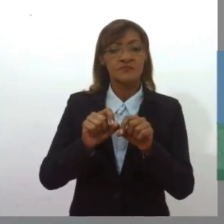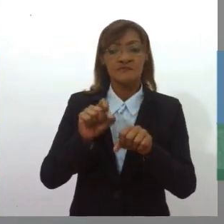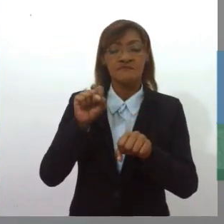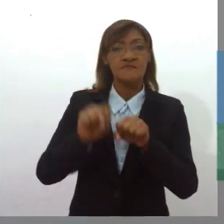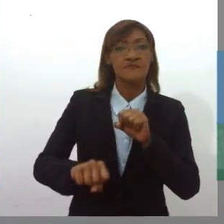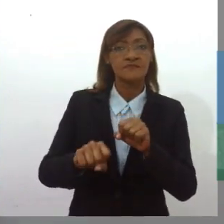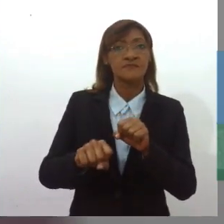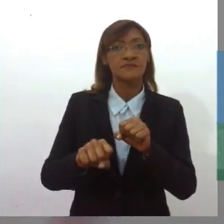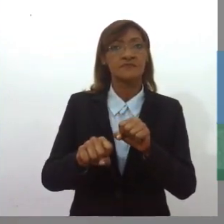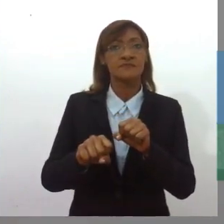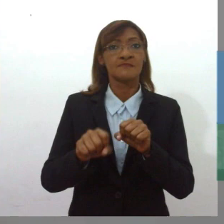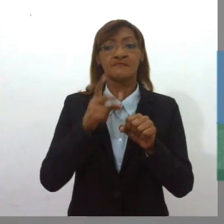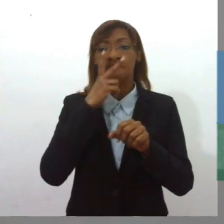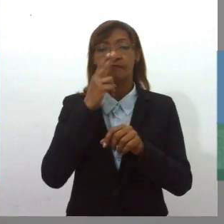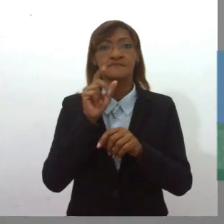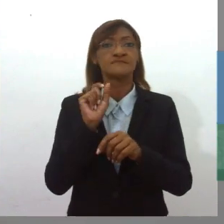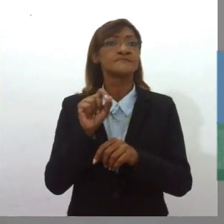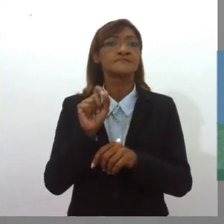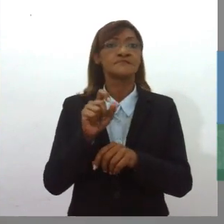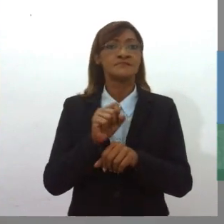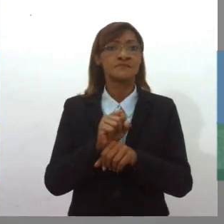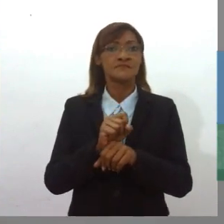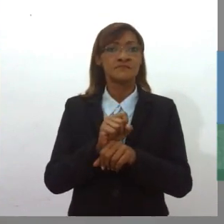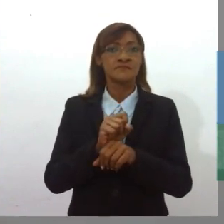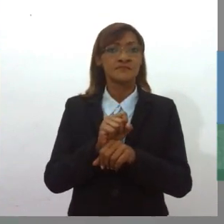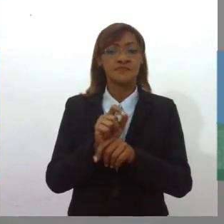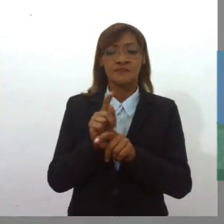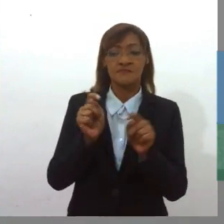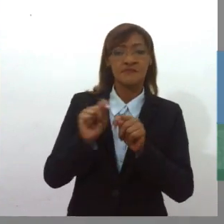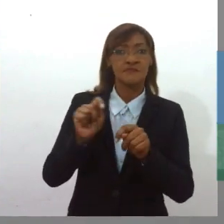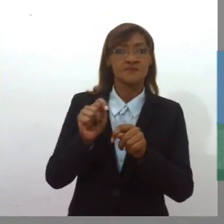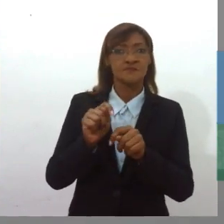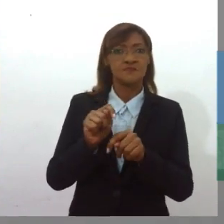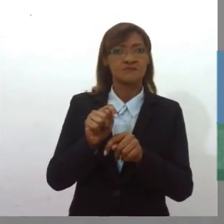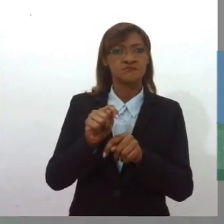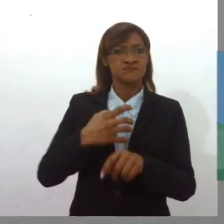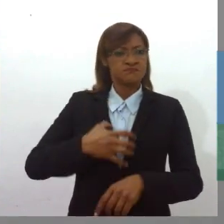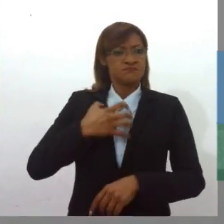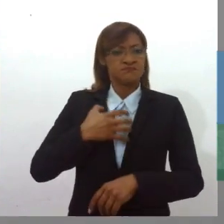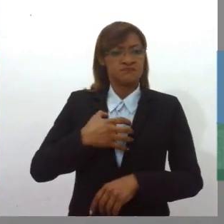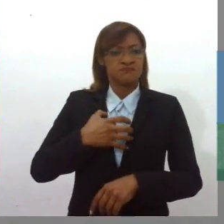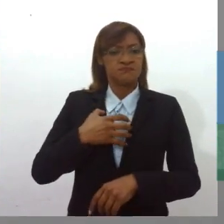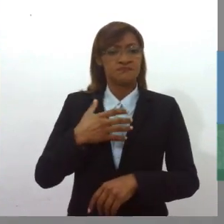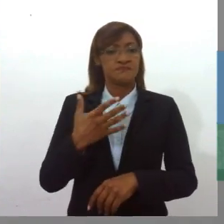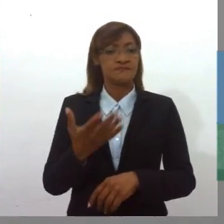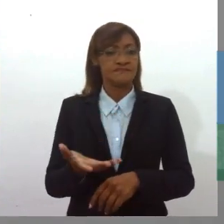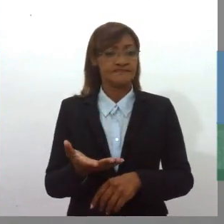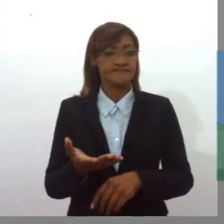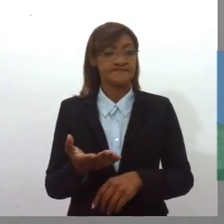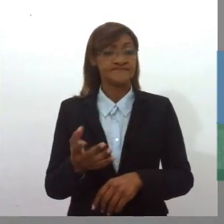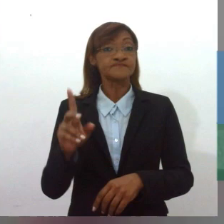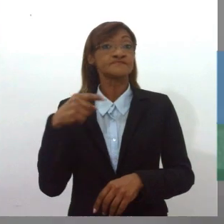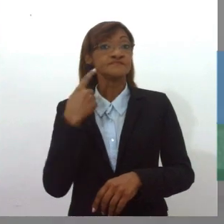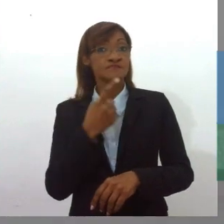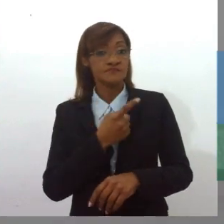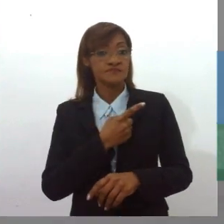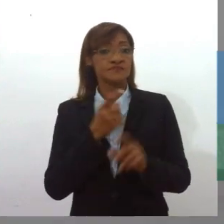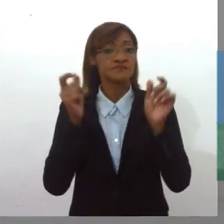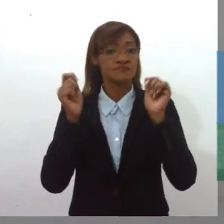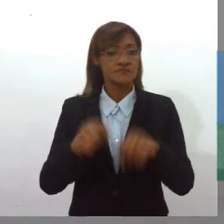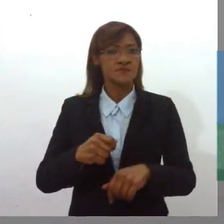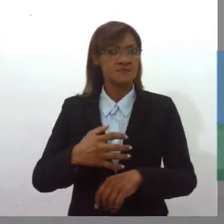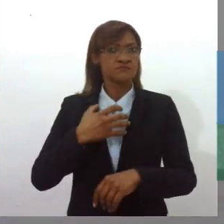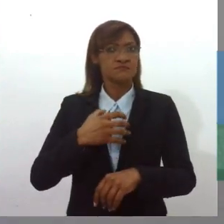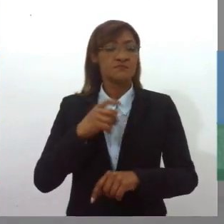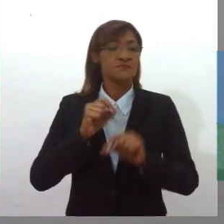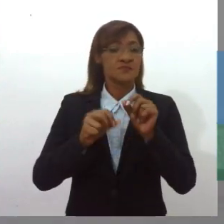isso além de ser cruel e antiético era totalmente ineficaz para controlar a raiva né A gente só conseguiu controlar a raiva no Brasil através